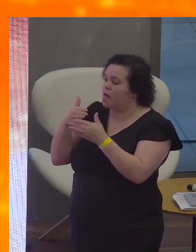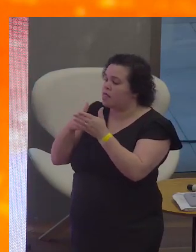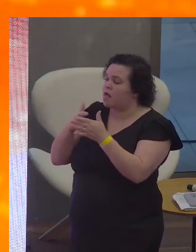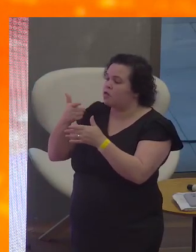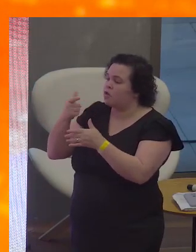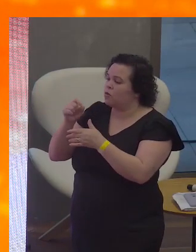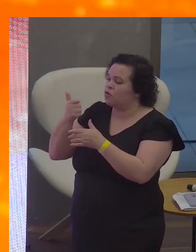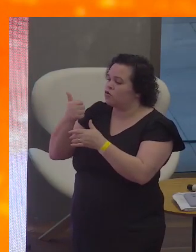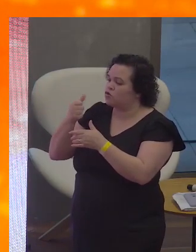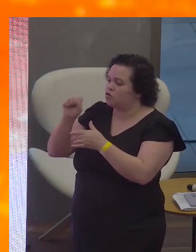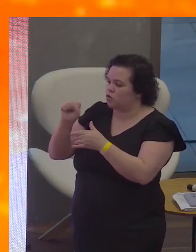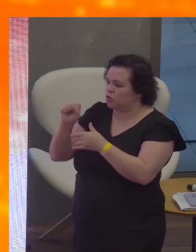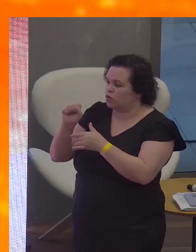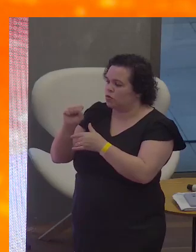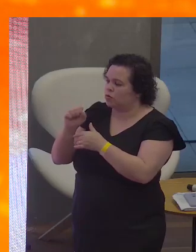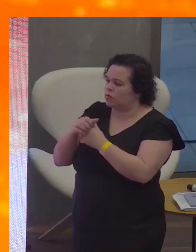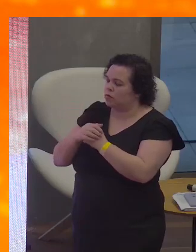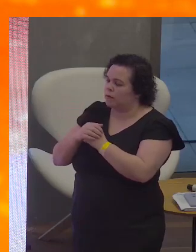desculpa.